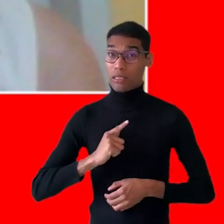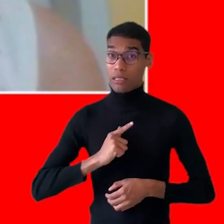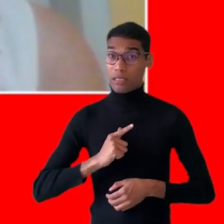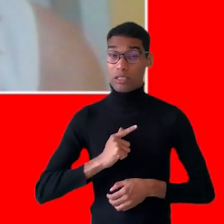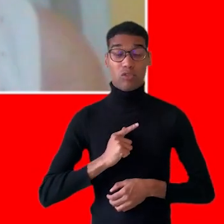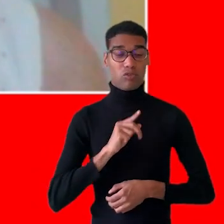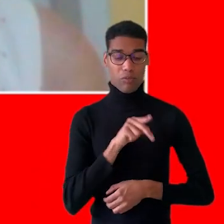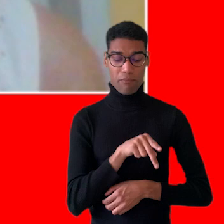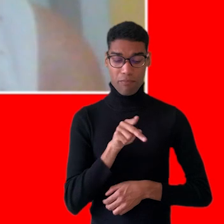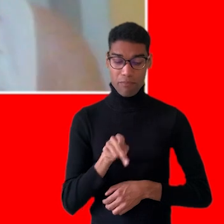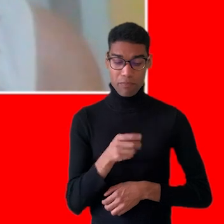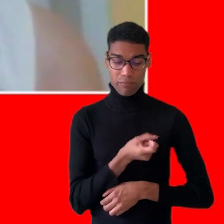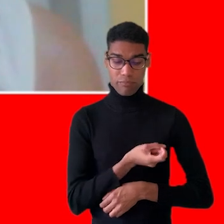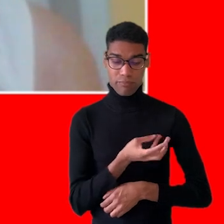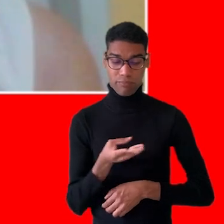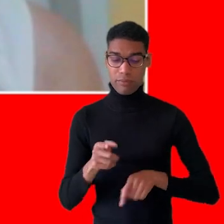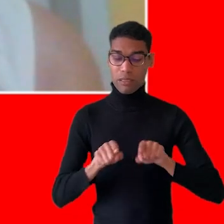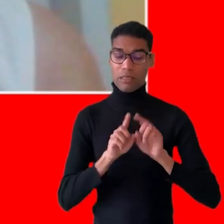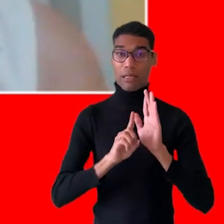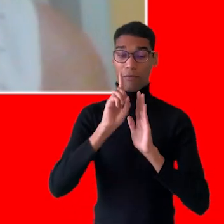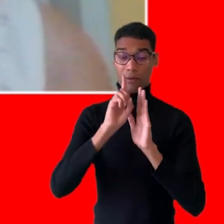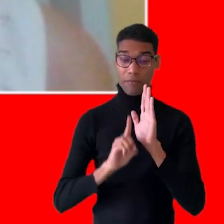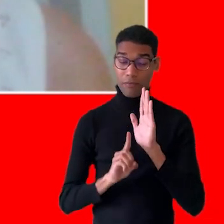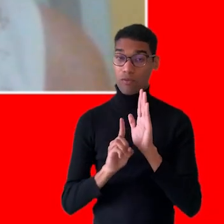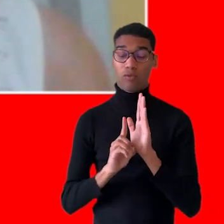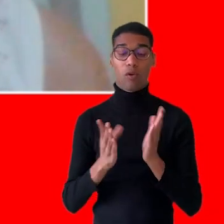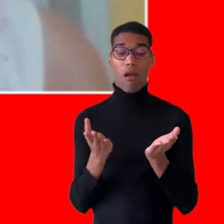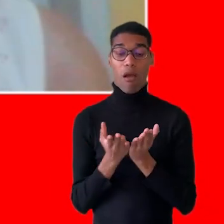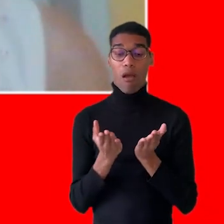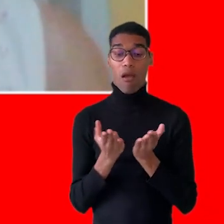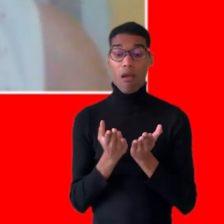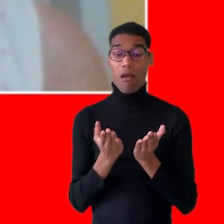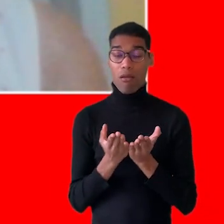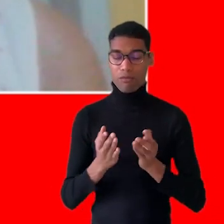recheada de professores e diretores evangélicos